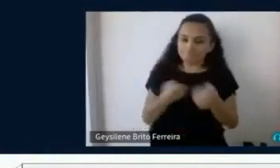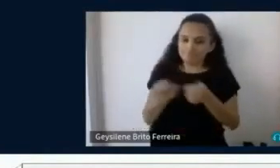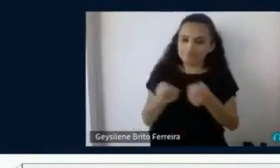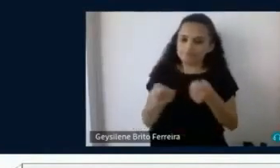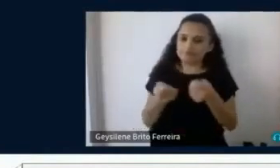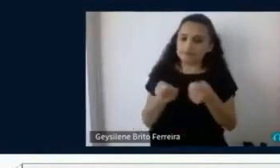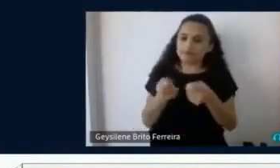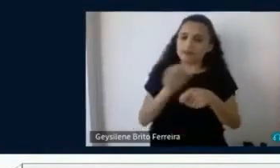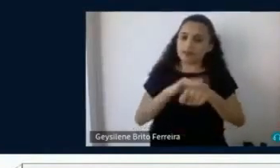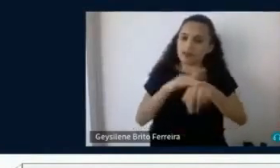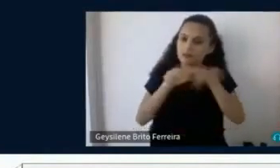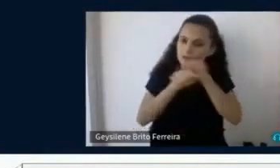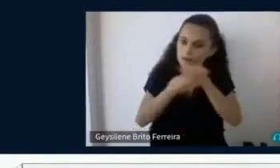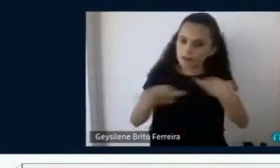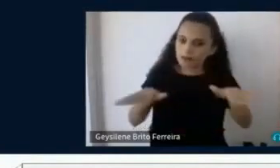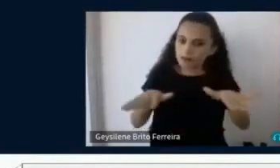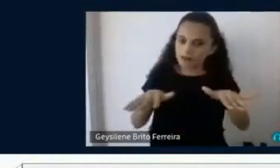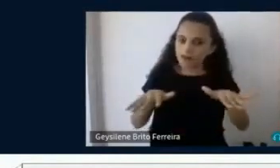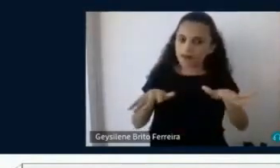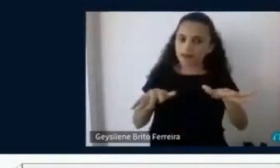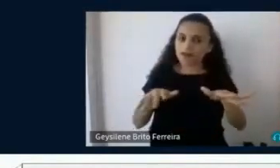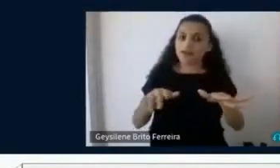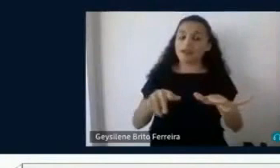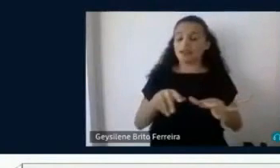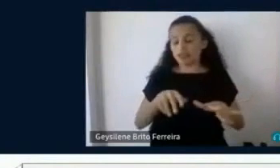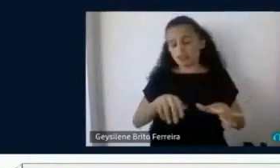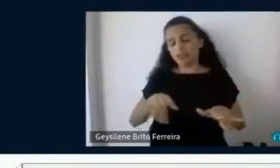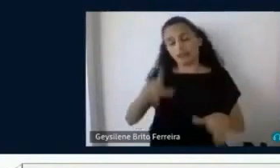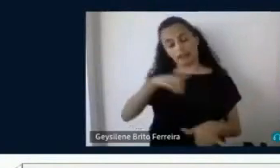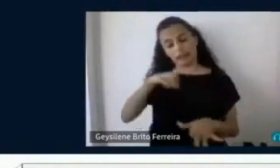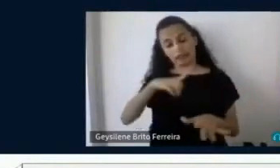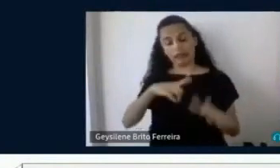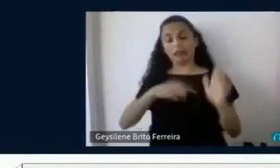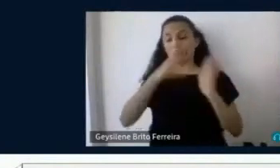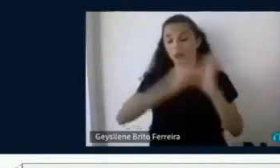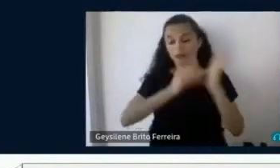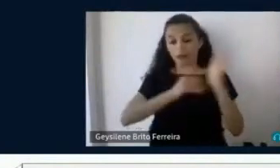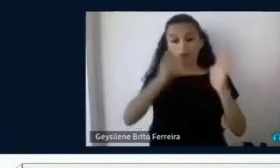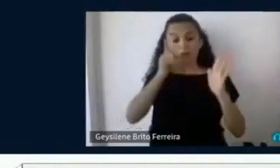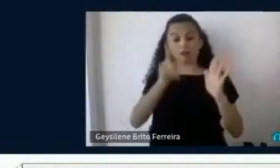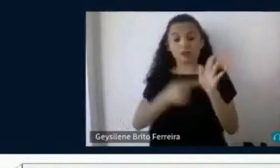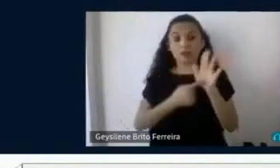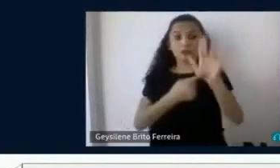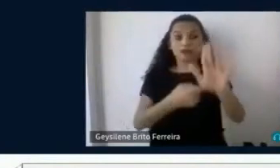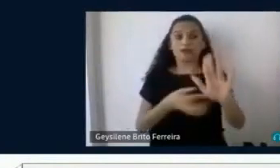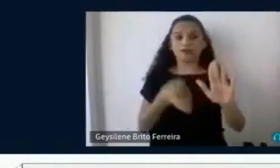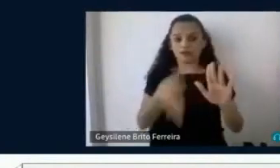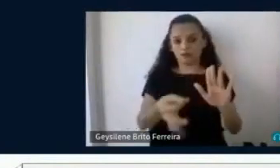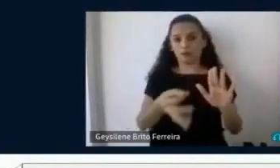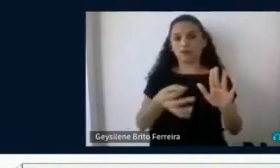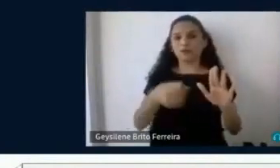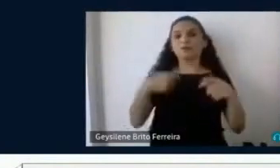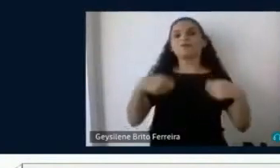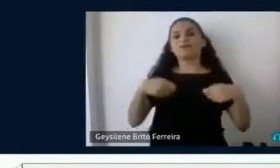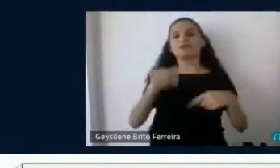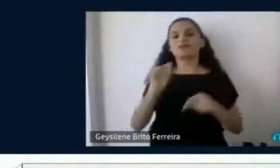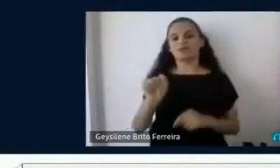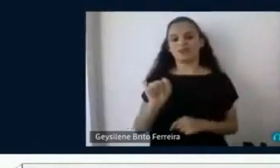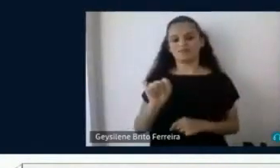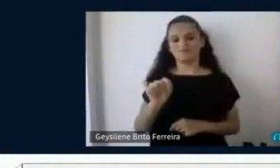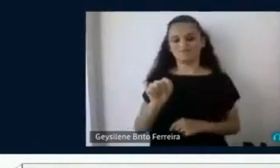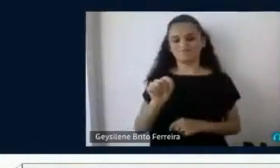também predizer mais corretamente, porque tem errado pra caramba, a gente precisa ter testes